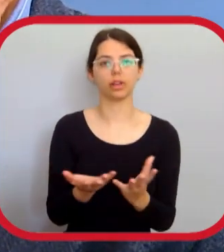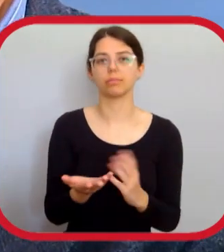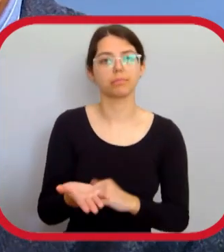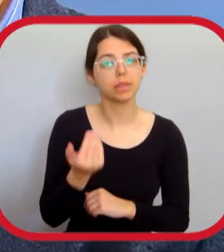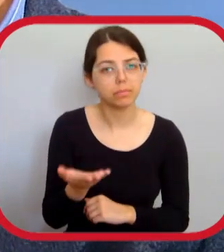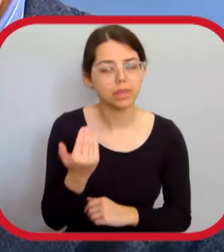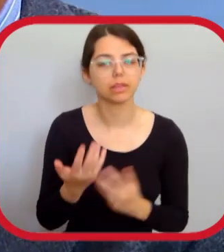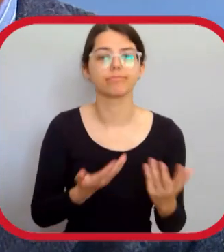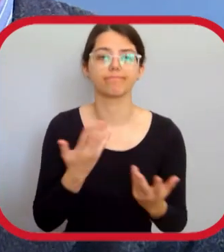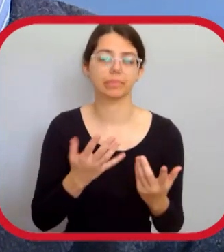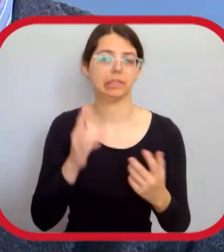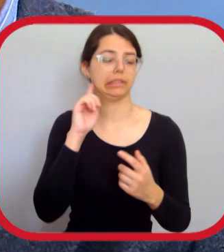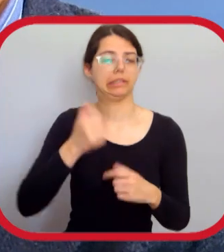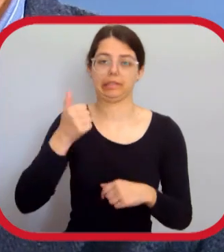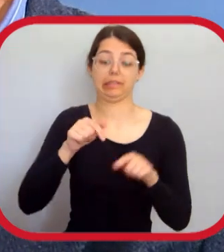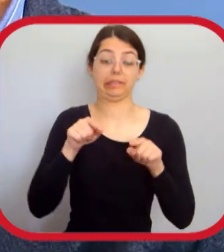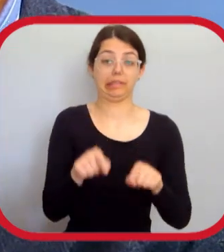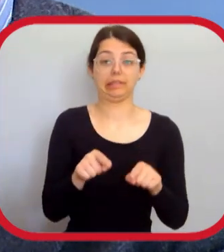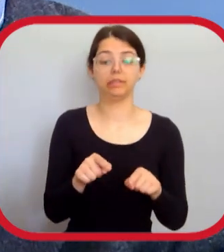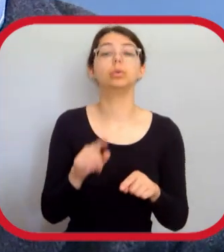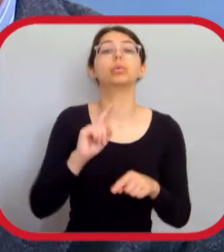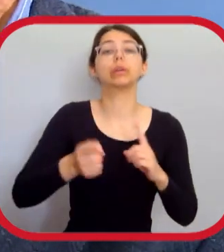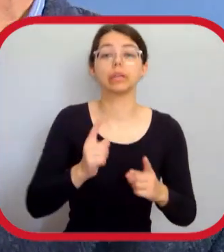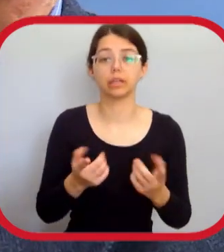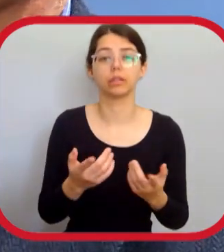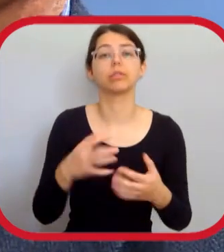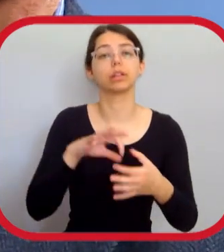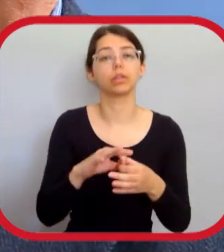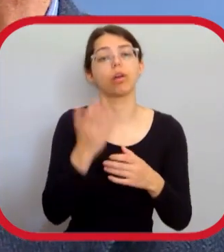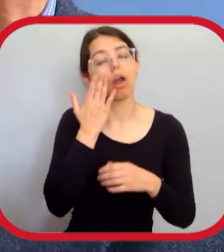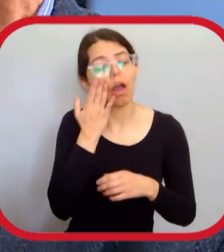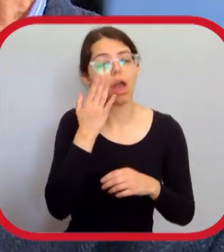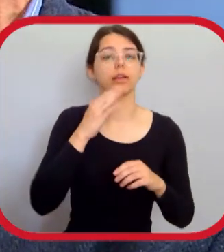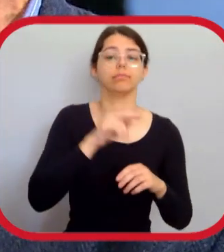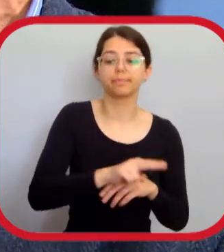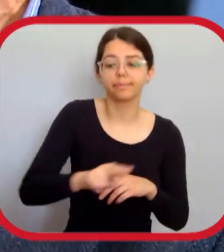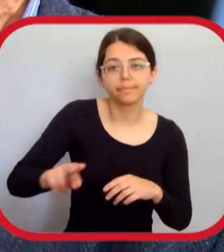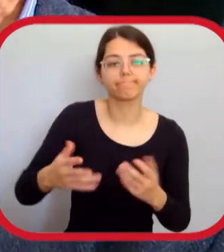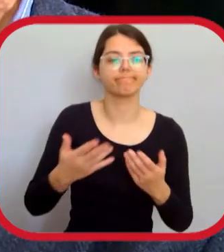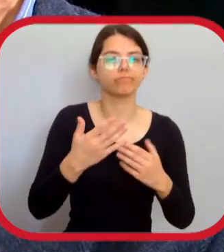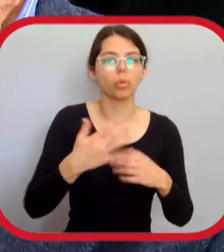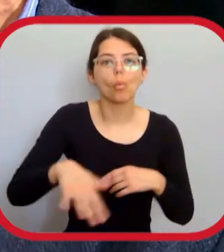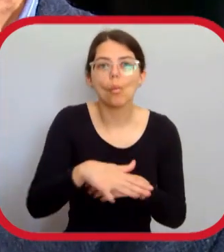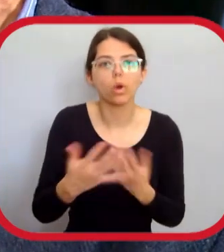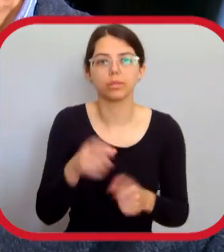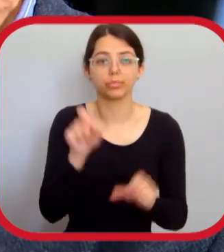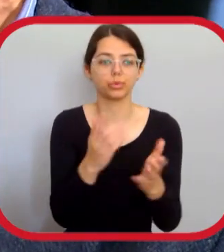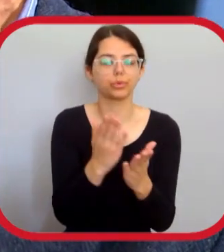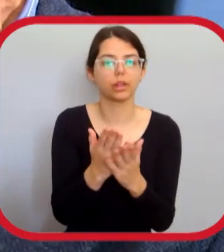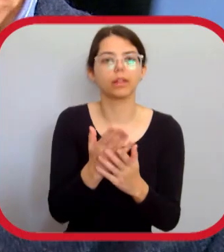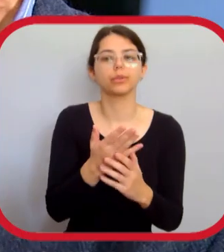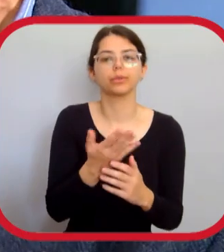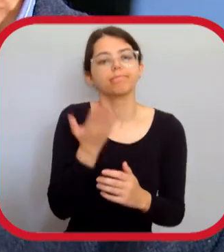nomeadamente a questão, que é um fator fulcral, que é a questão do alojamento. Acho que o grande problema neste momento dos